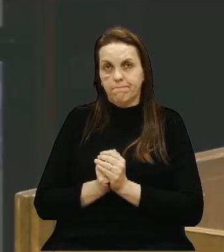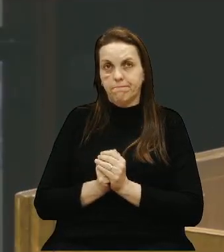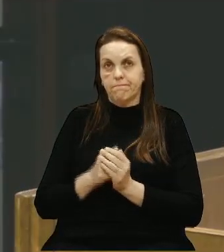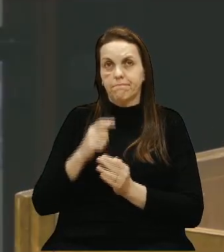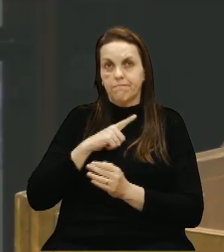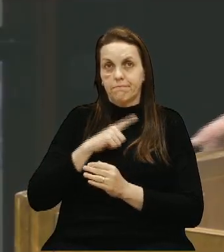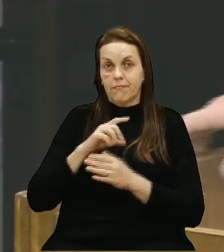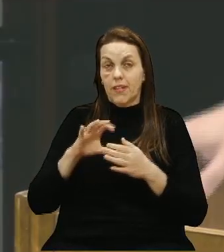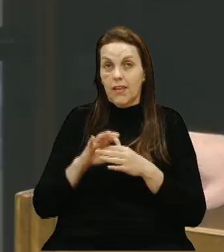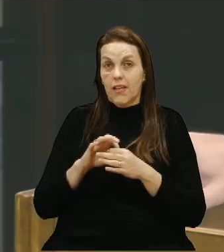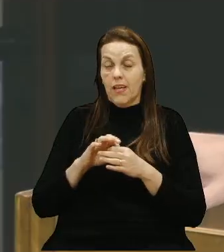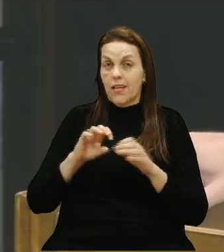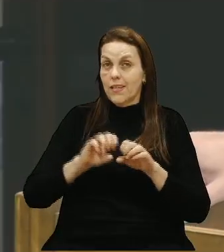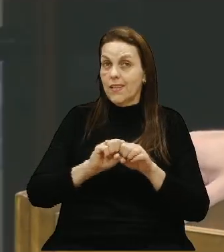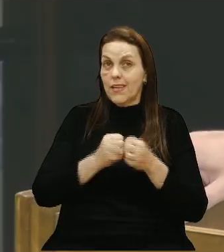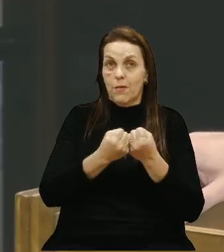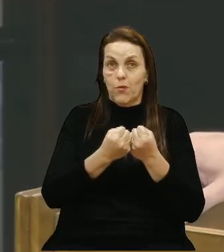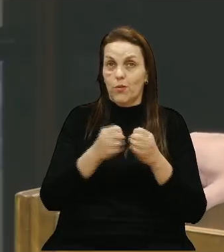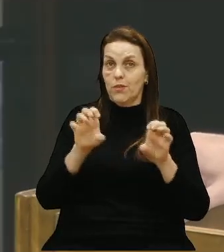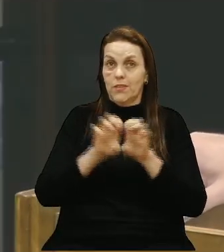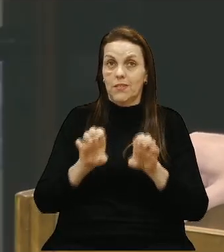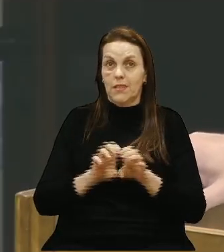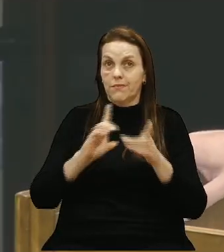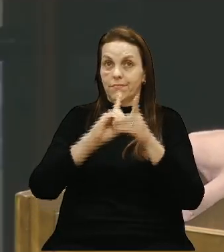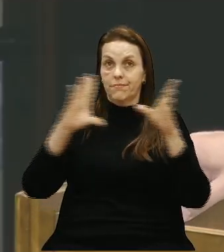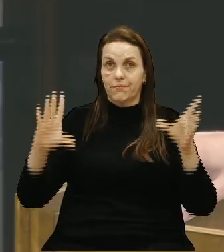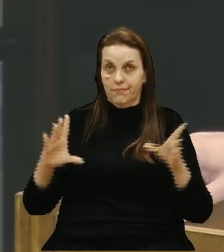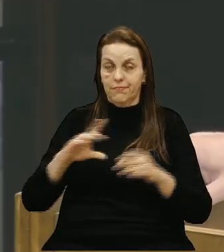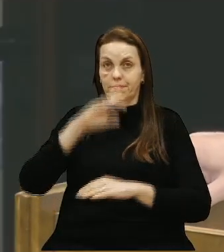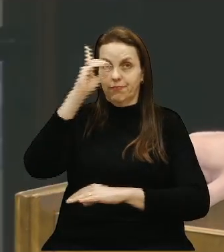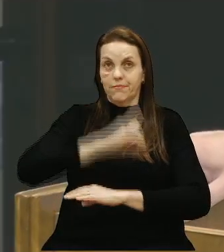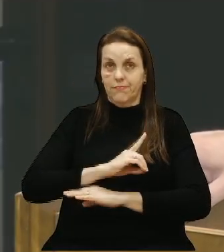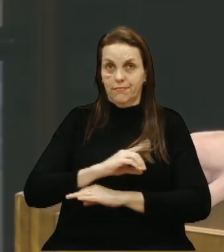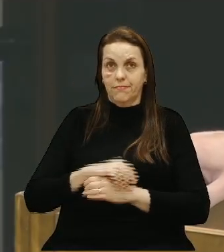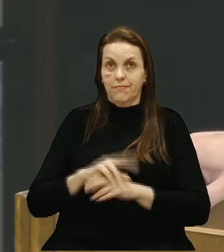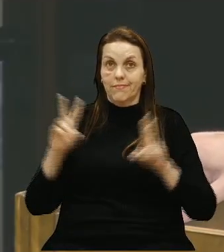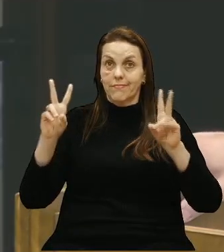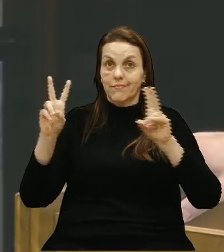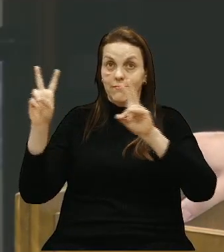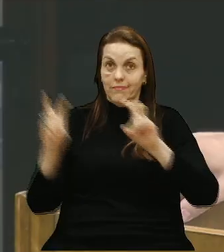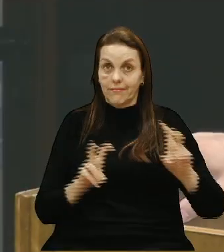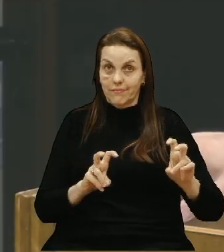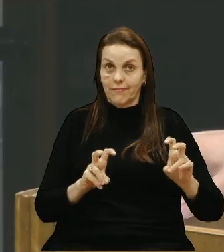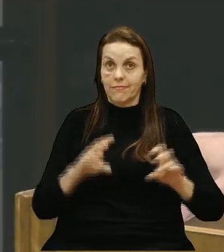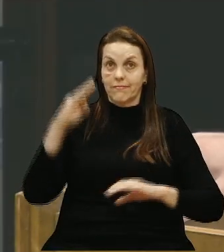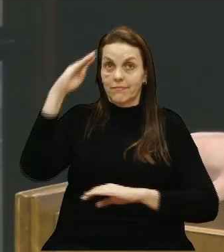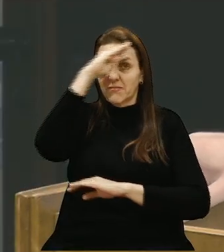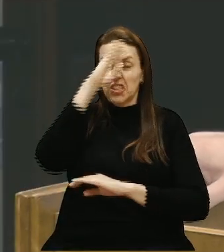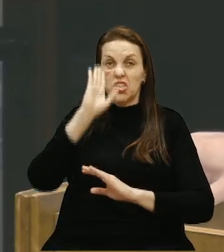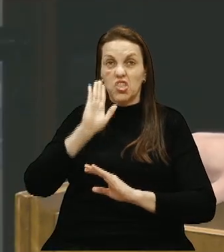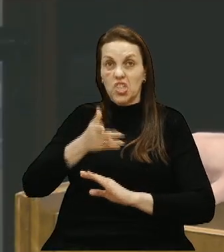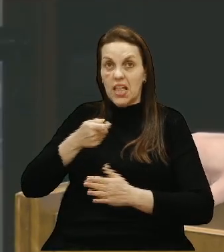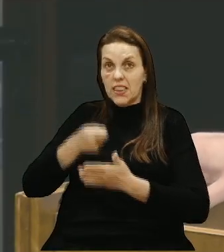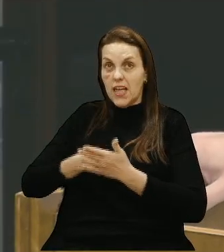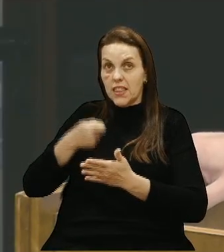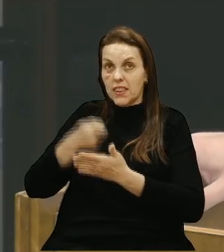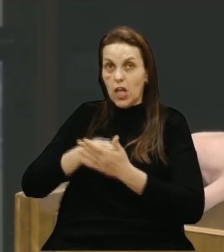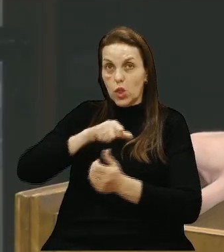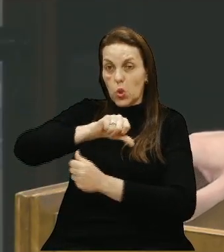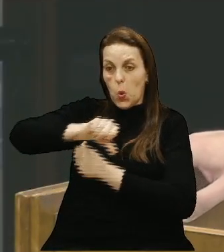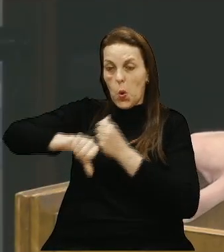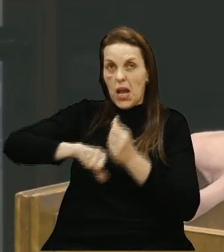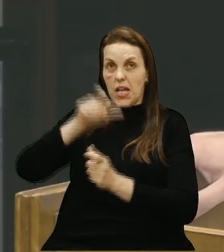Abolição do Estado Democrático de Direito. Parafraseando Bolsonaro, já tentei trocar essa gente